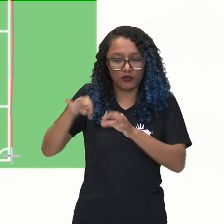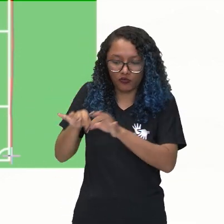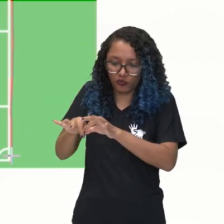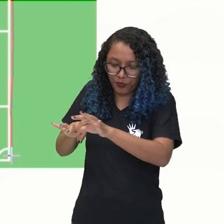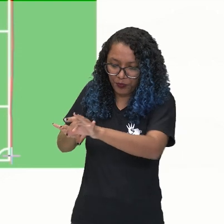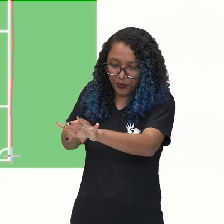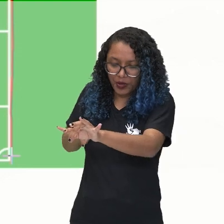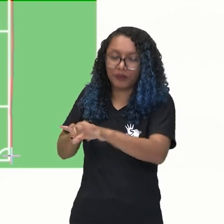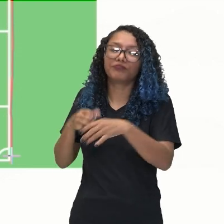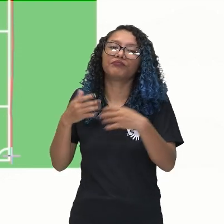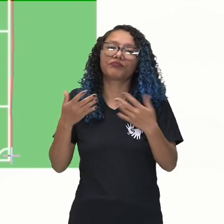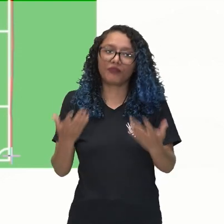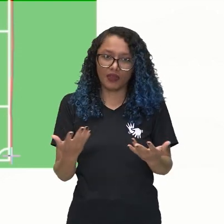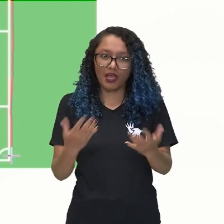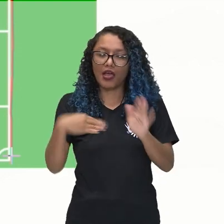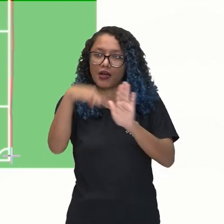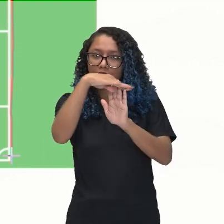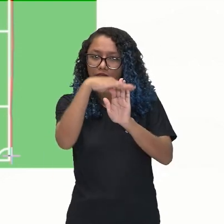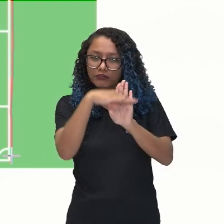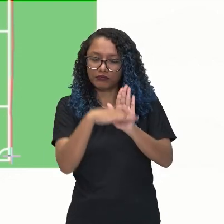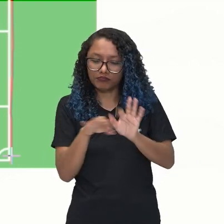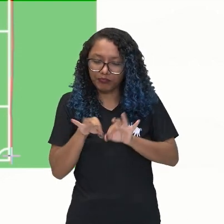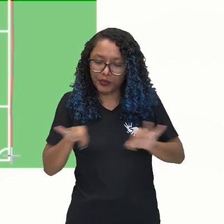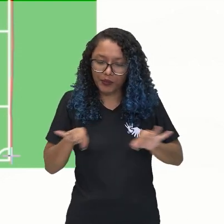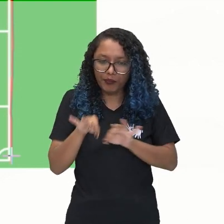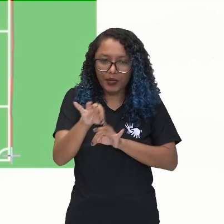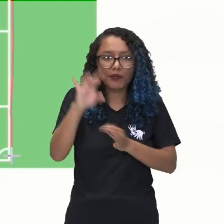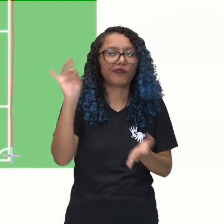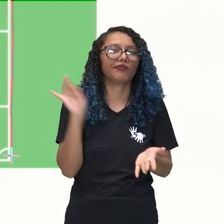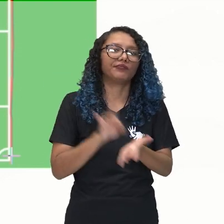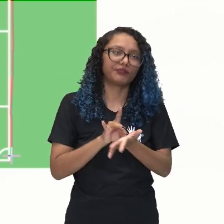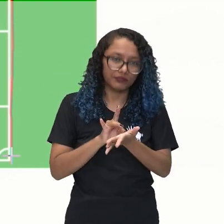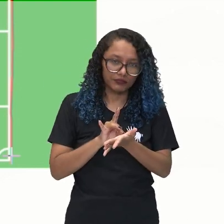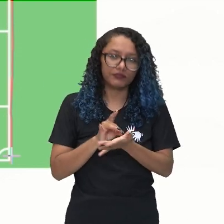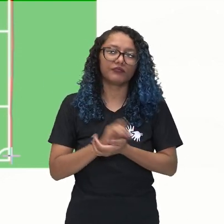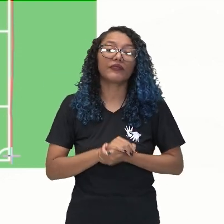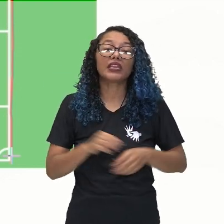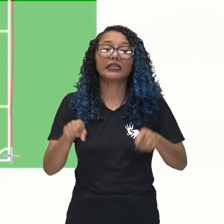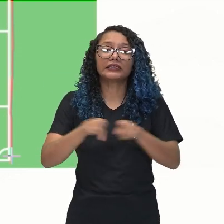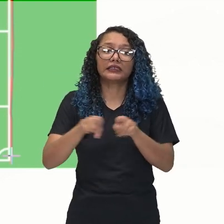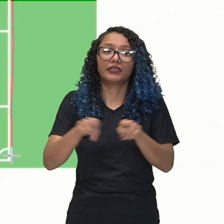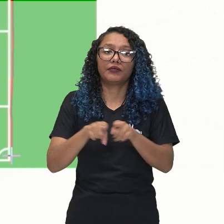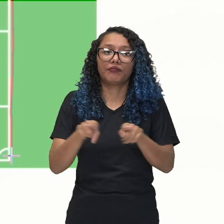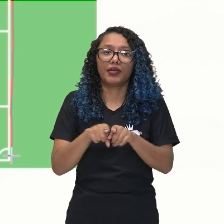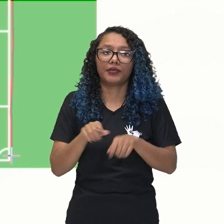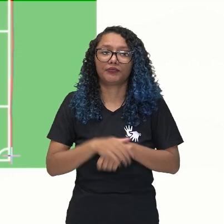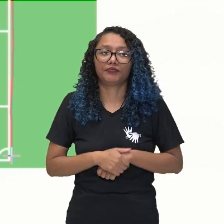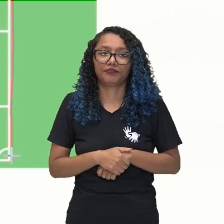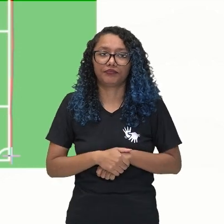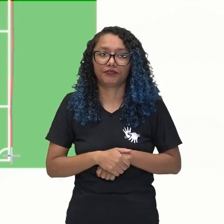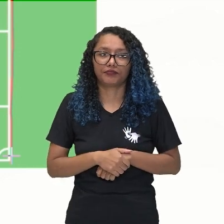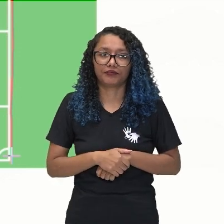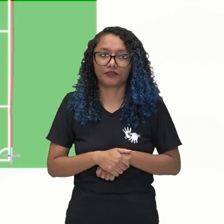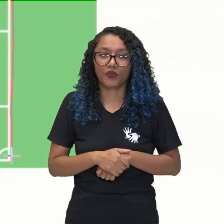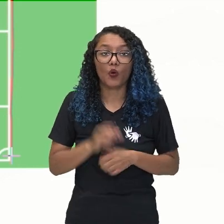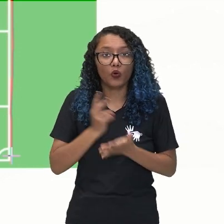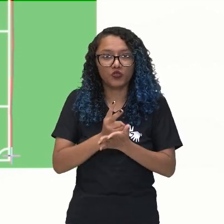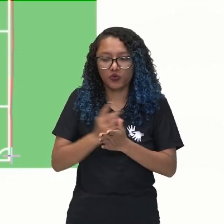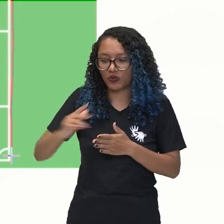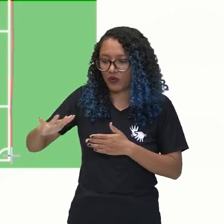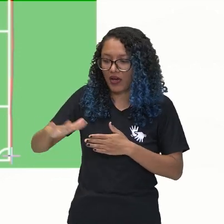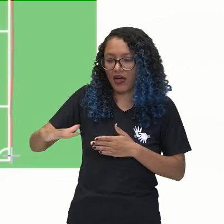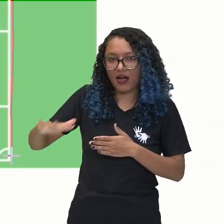são as medidas oficiais. Além disso, na linha de fundo está presente ali também